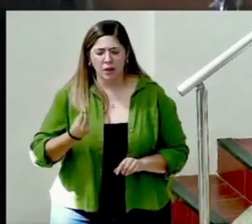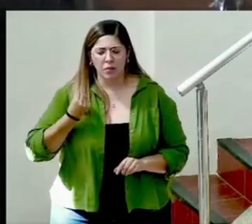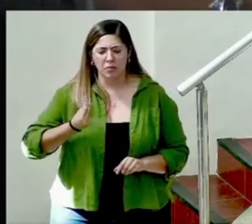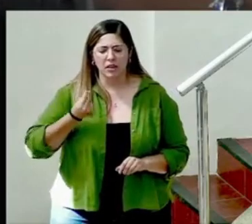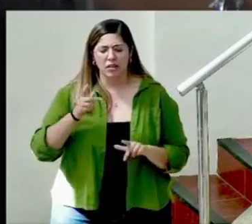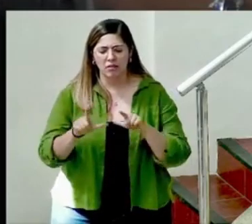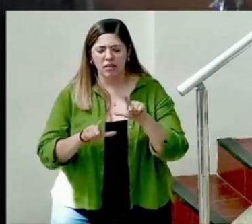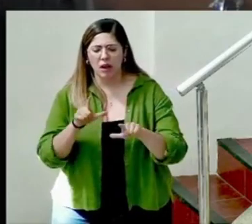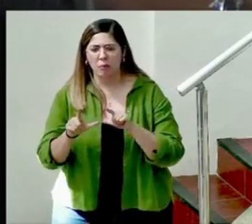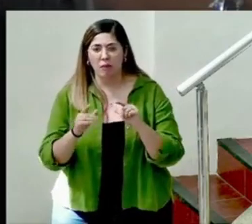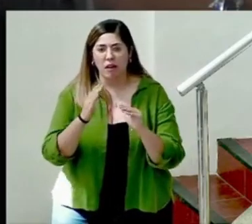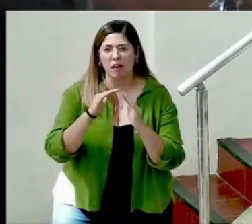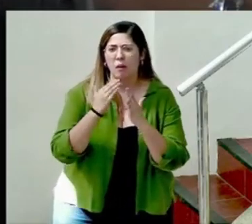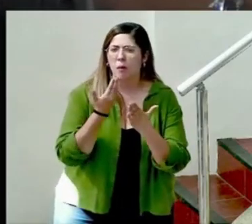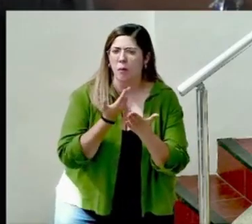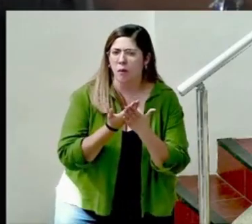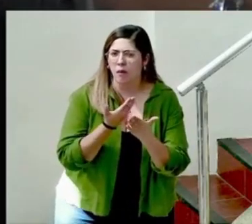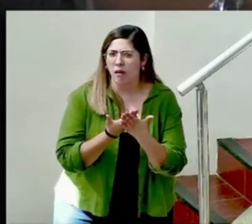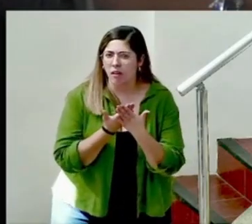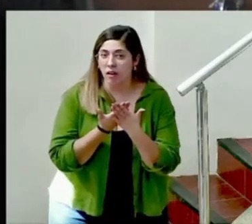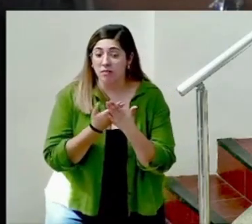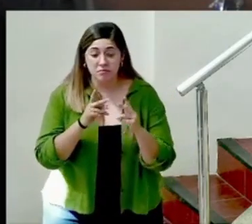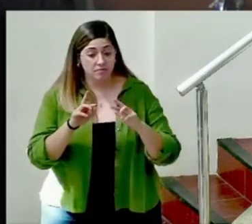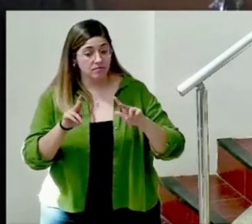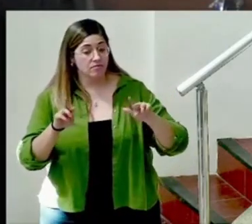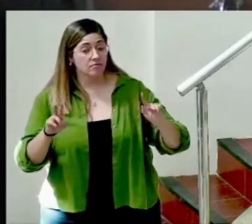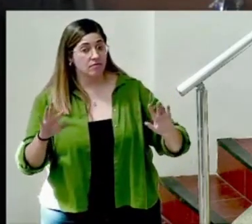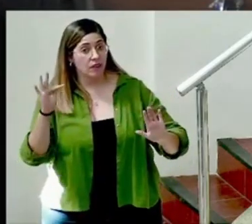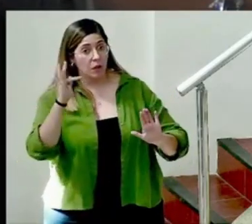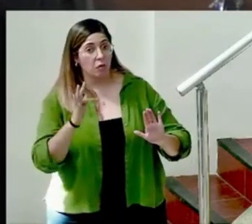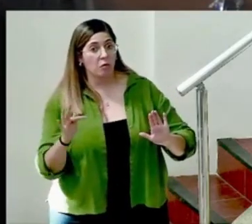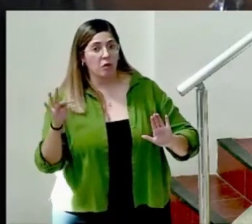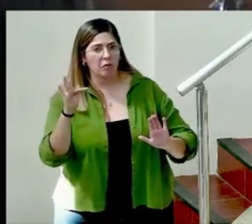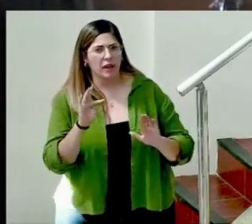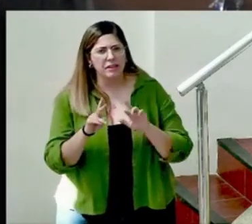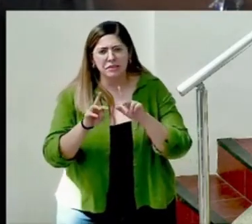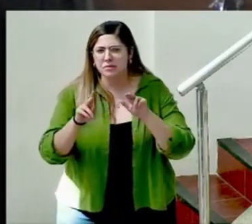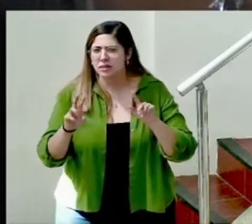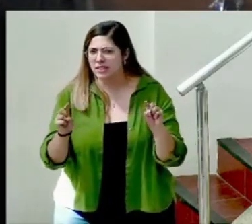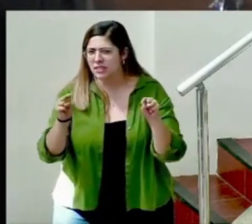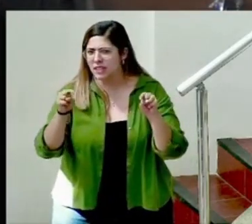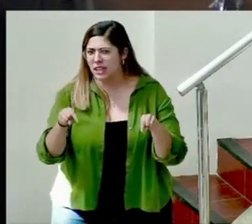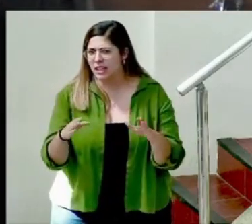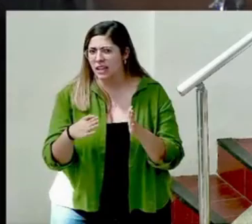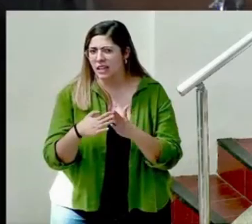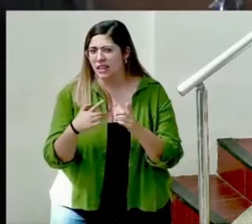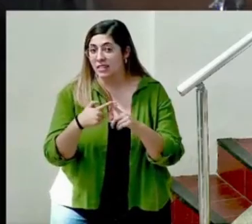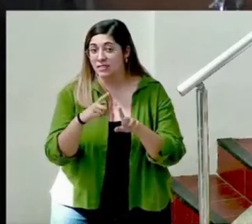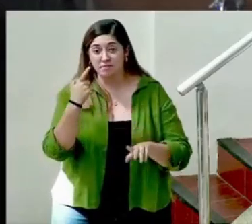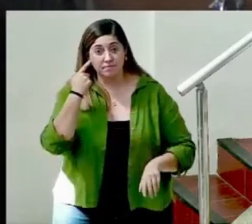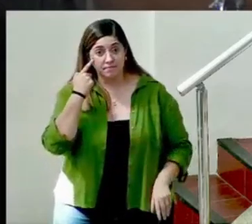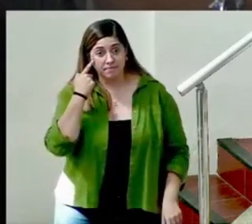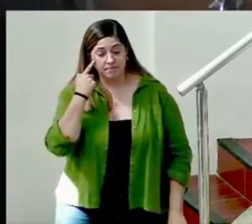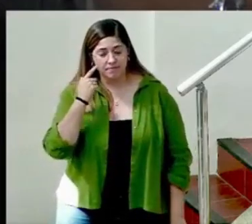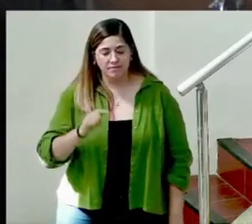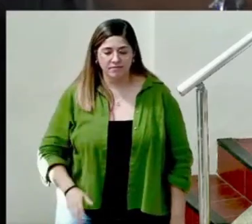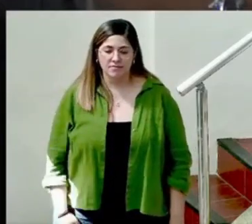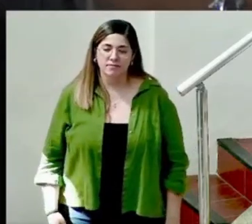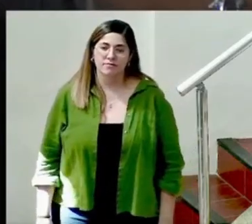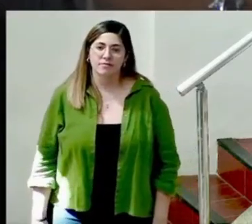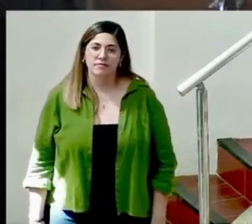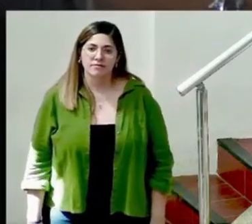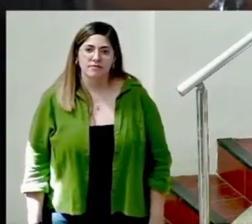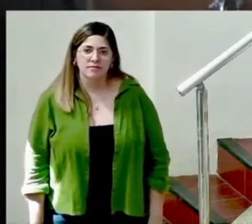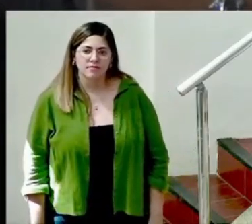é uma, e na empresa é outra? Estávamos conversando hoje na escola dominical e alguns irmãos em